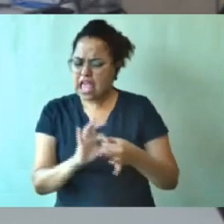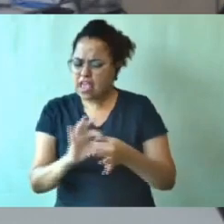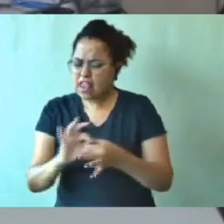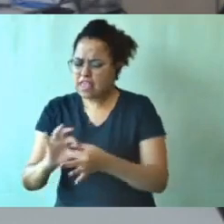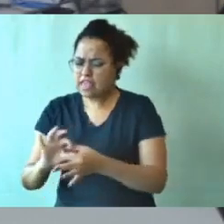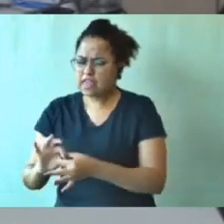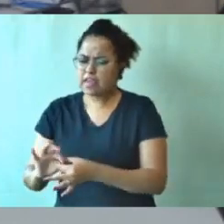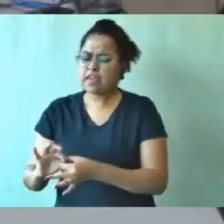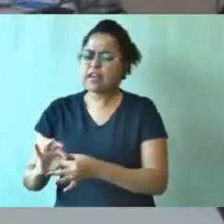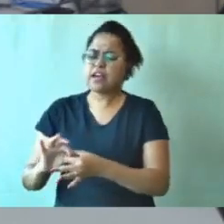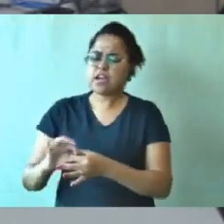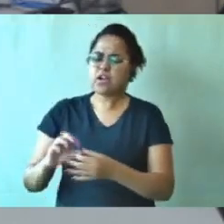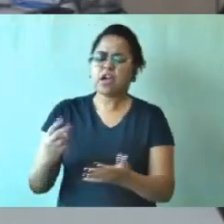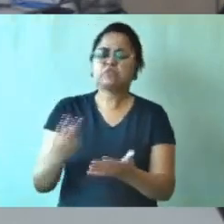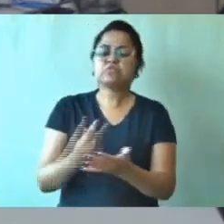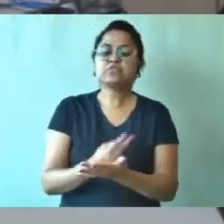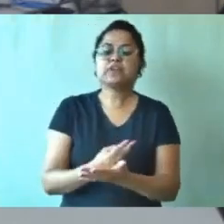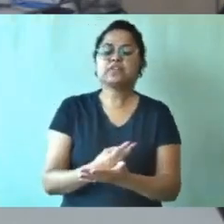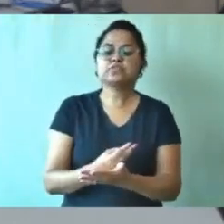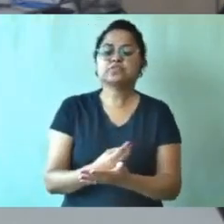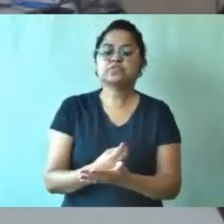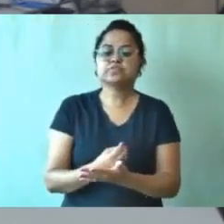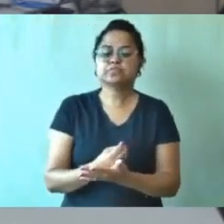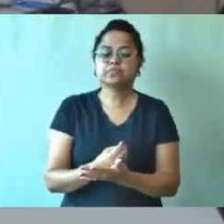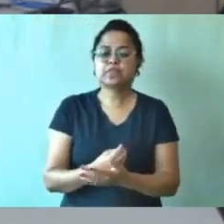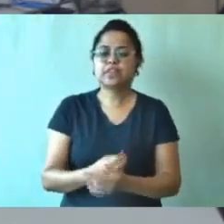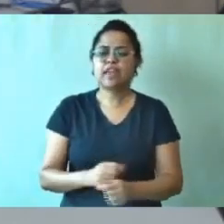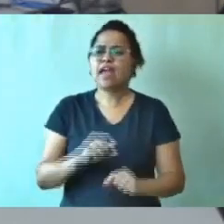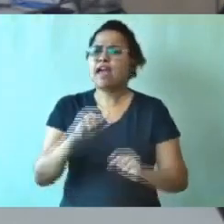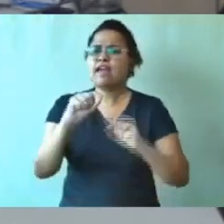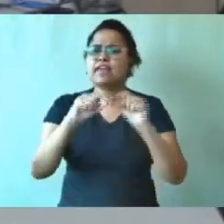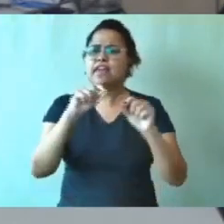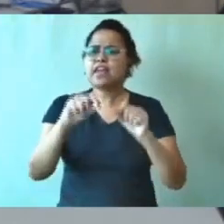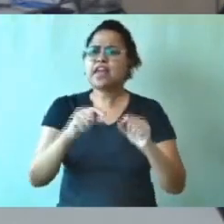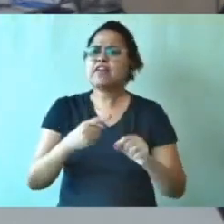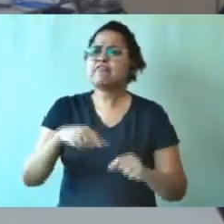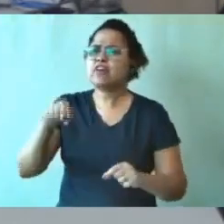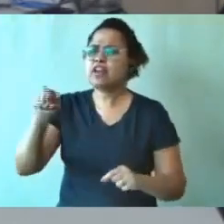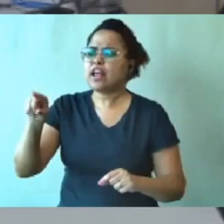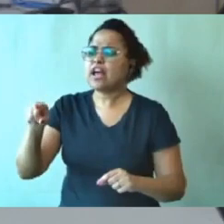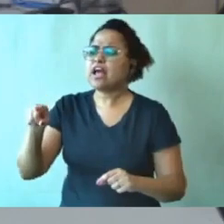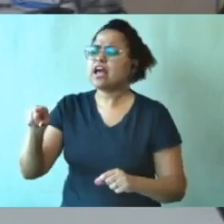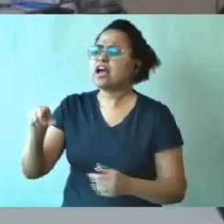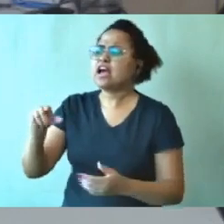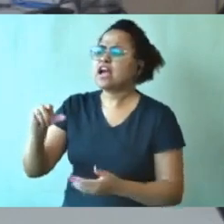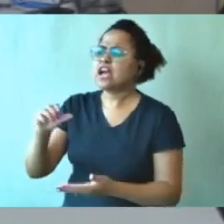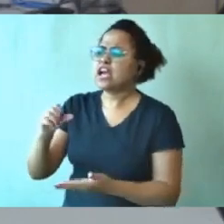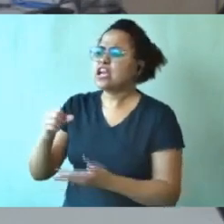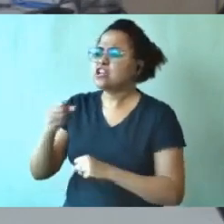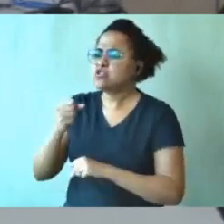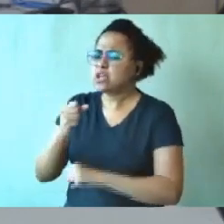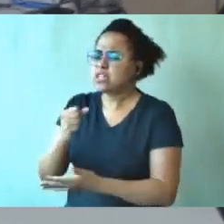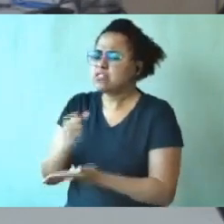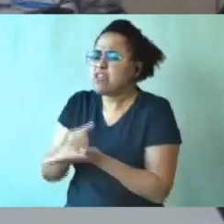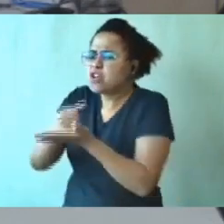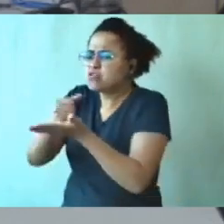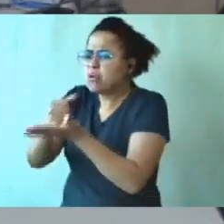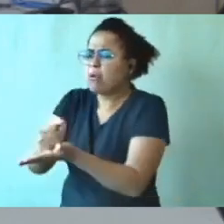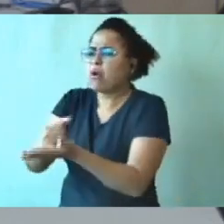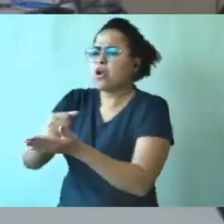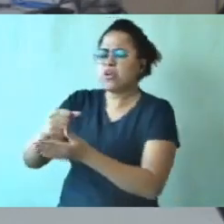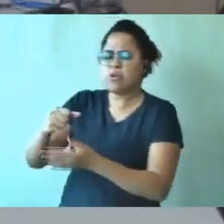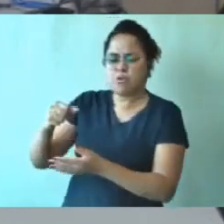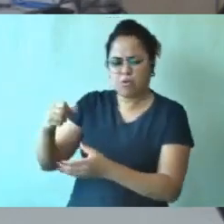deixando muito claro que quem foi lá e socorreu o consórcio foi a sua empresa. Ela que chegou lá e falou,